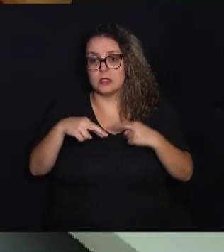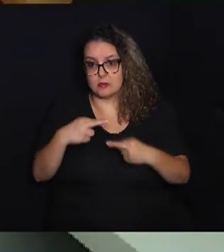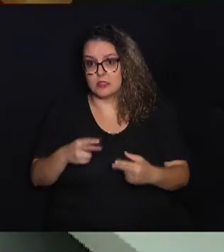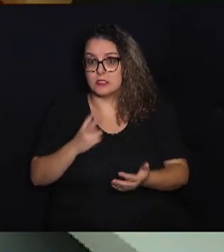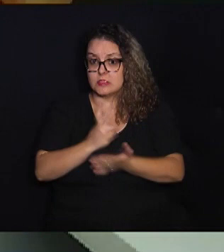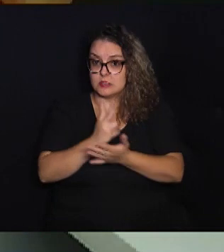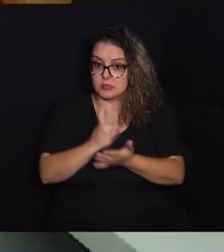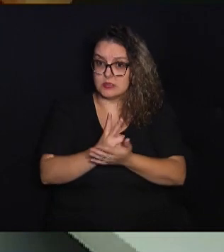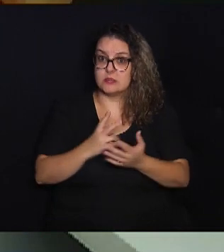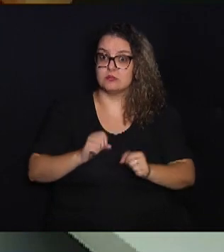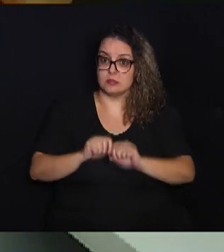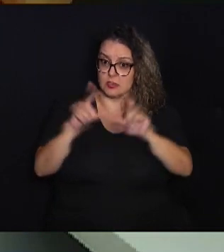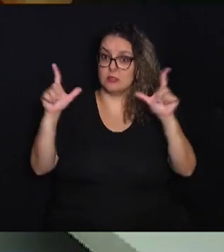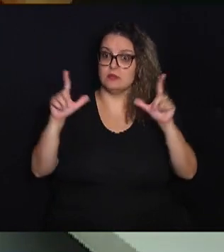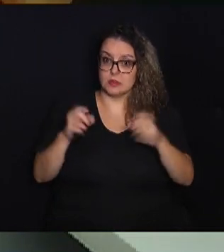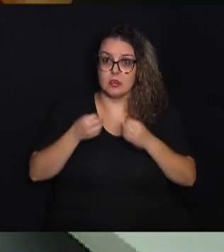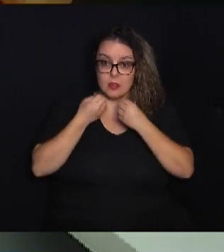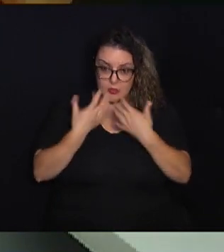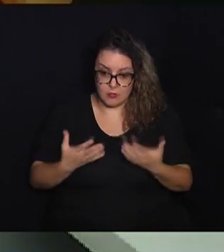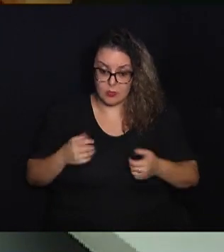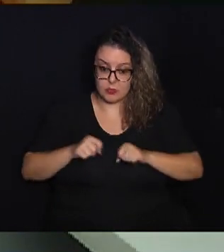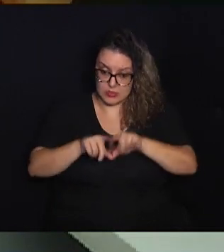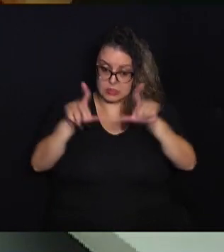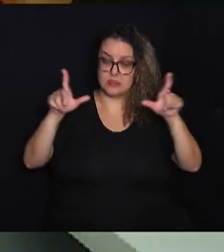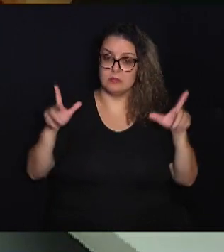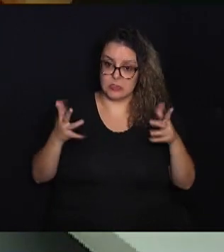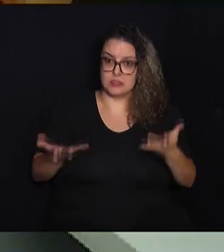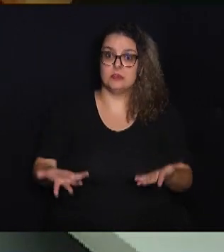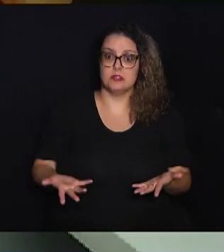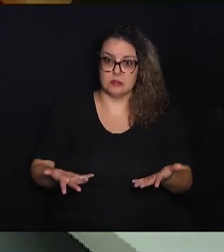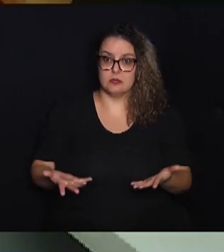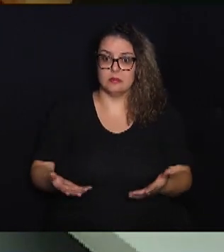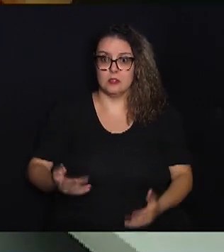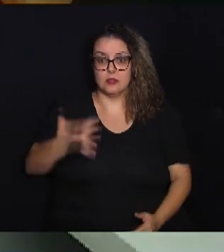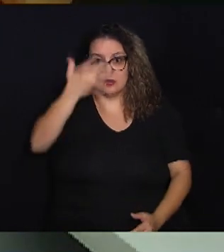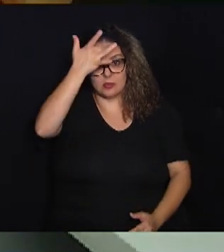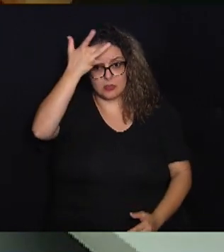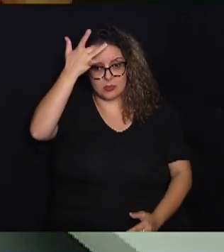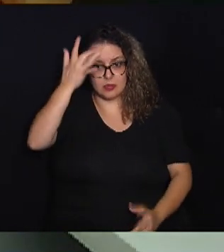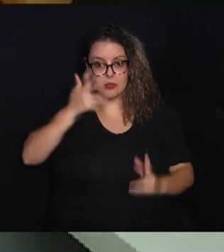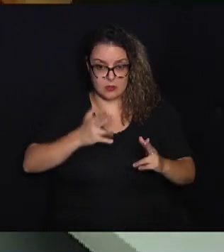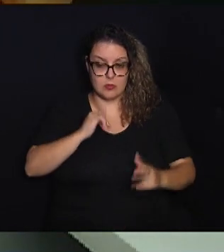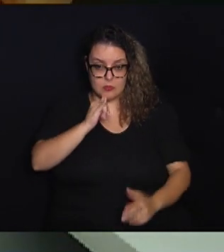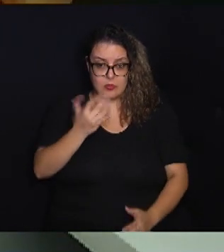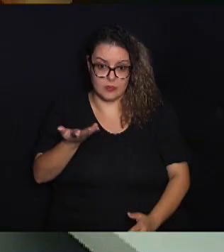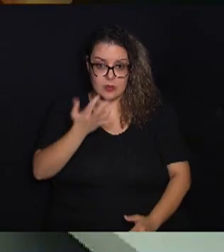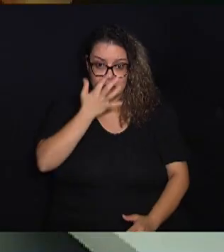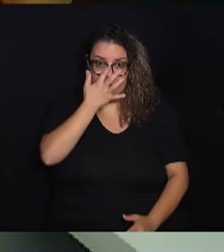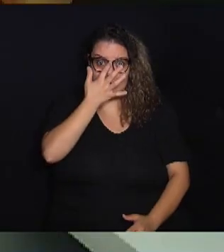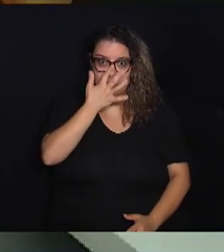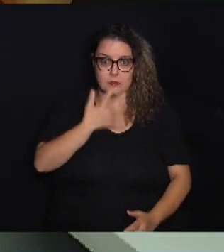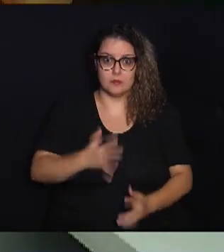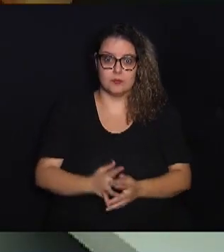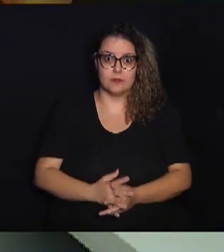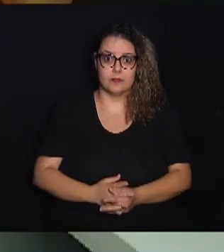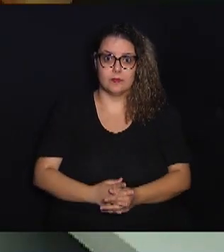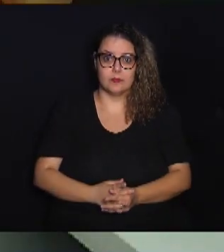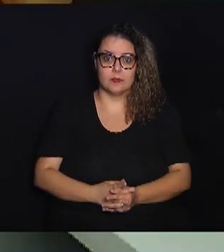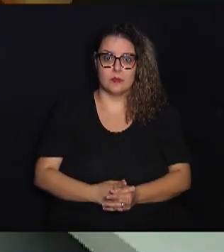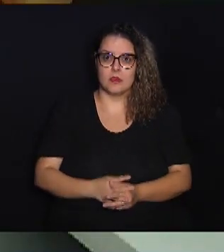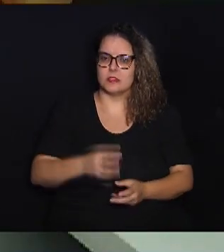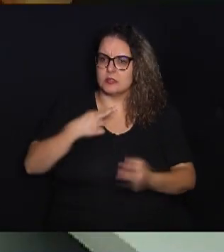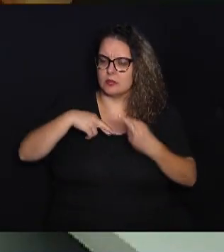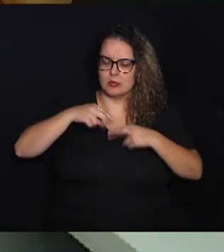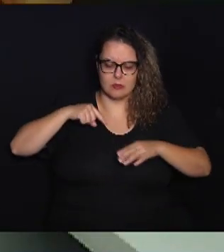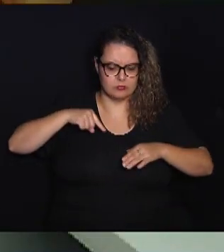mais em voga, e é bom que esteja, porque em relação à saúde mental que você falou, assim, eles são intimamente